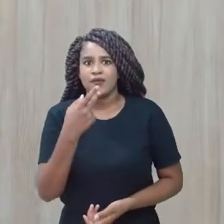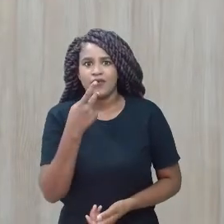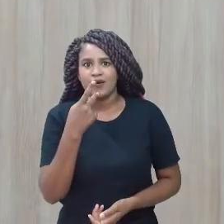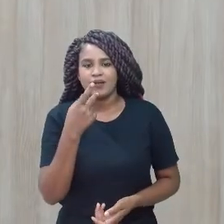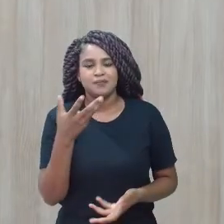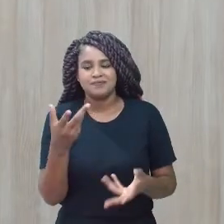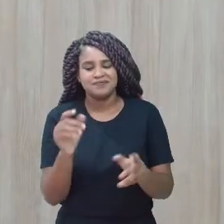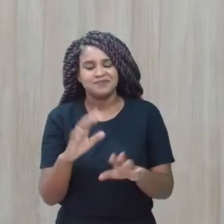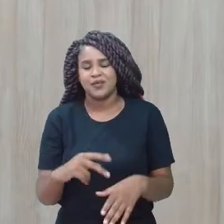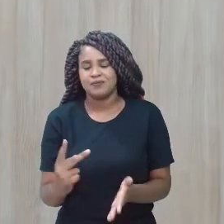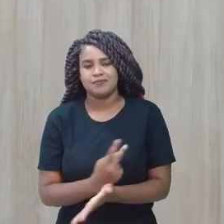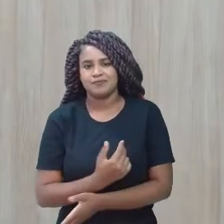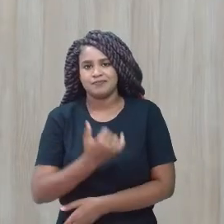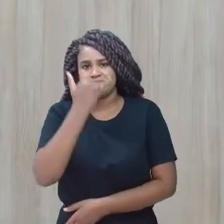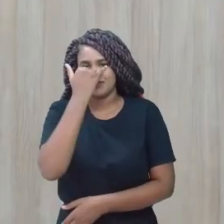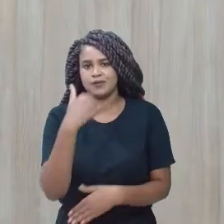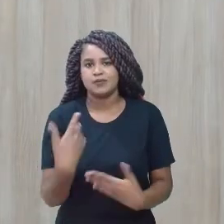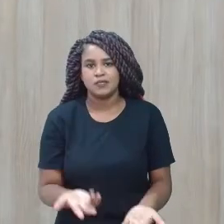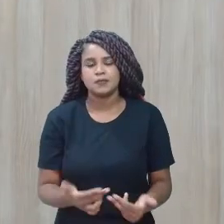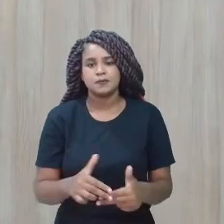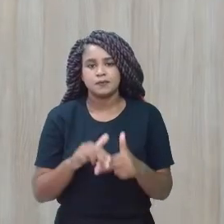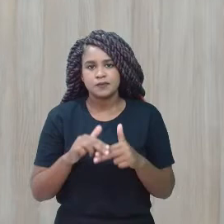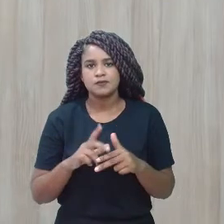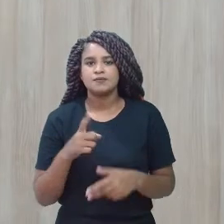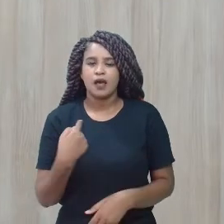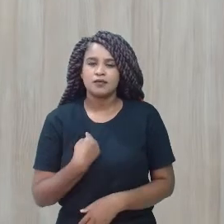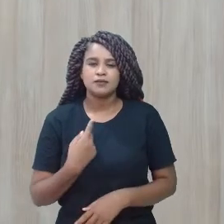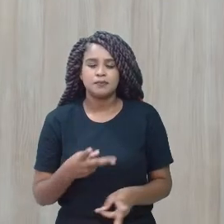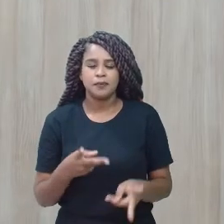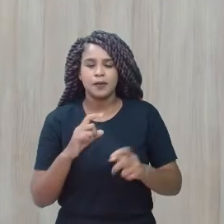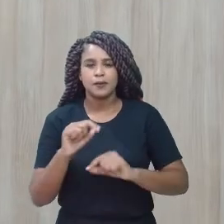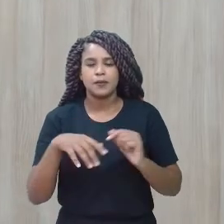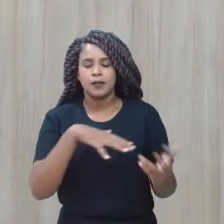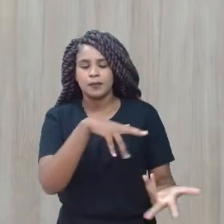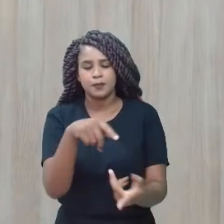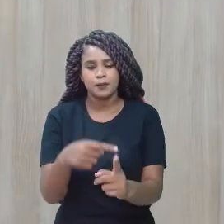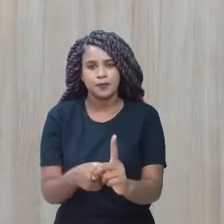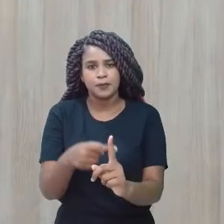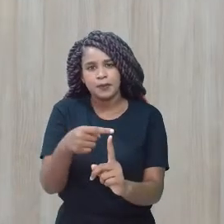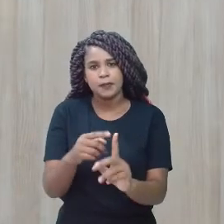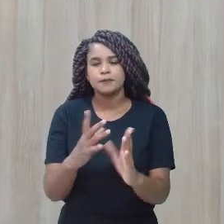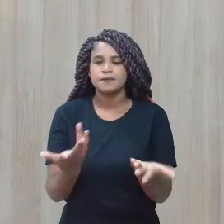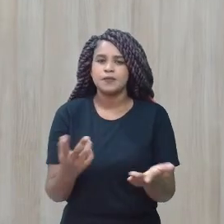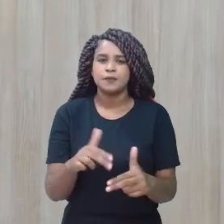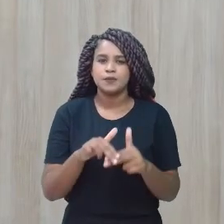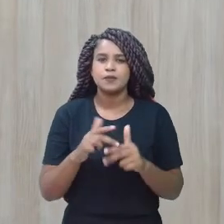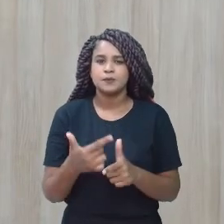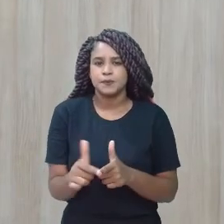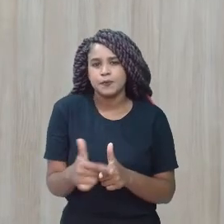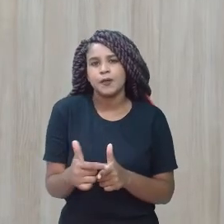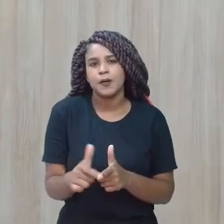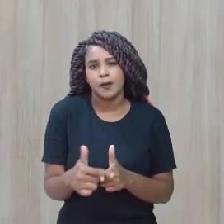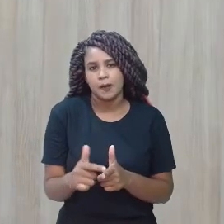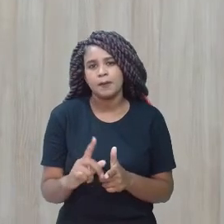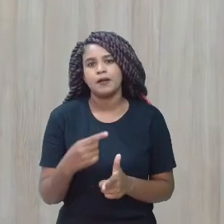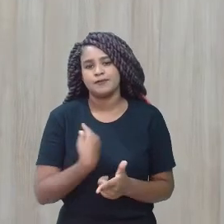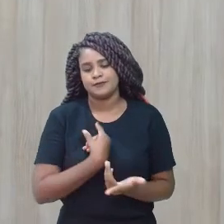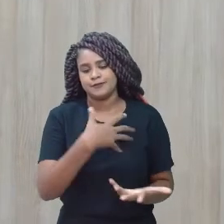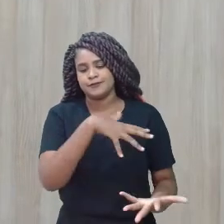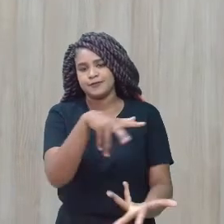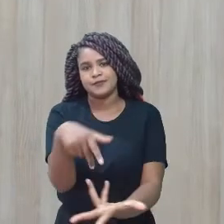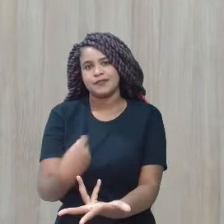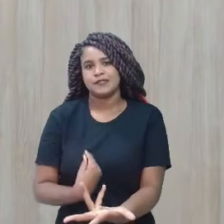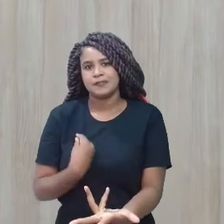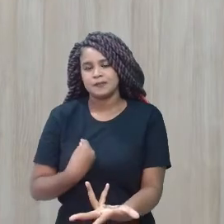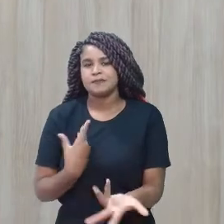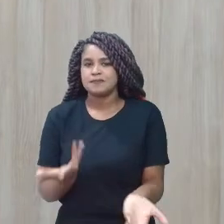essa questão, né? Infelizmente, a gente vive aí essa questão do aquecimento global e seria mais uma problemática para o nosso planeta Terra,